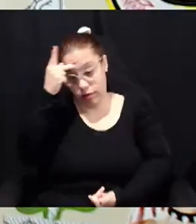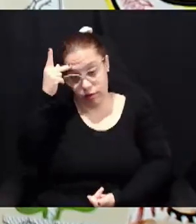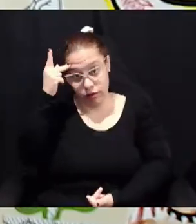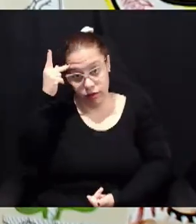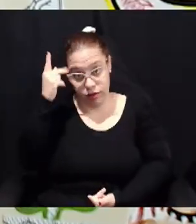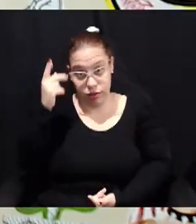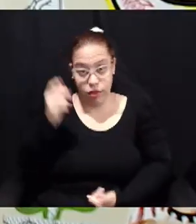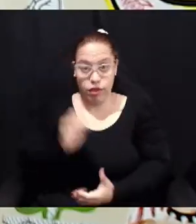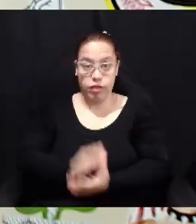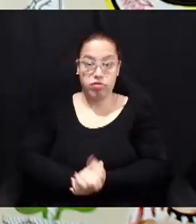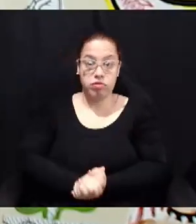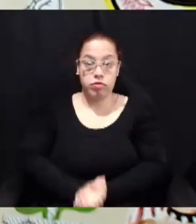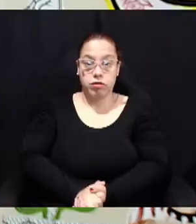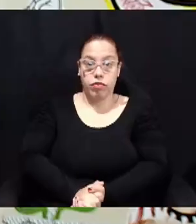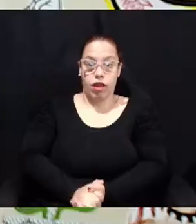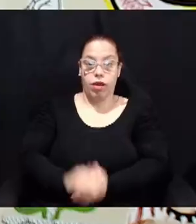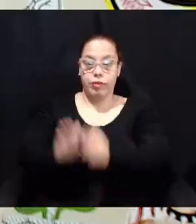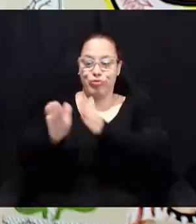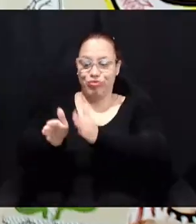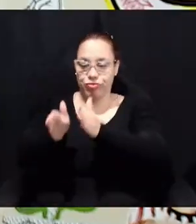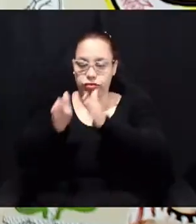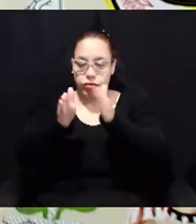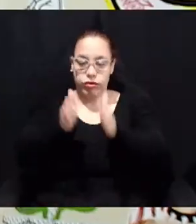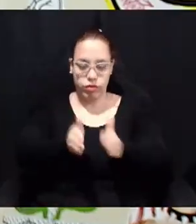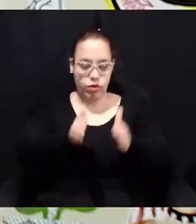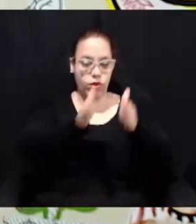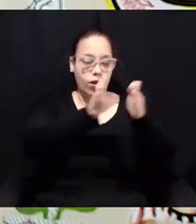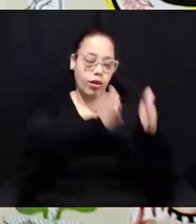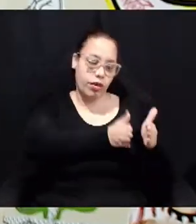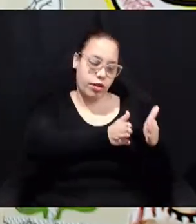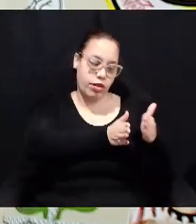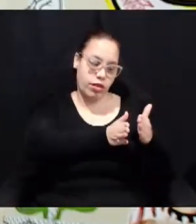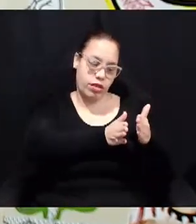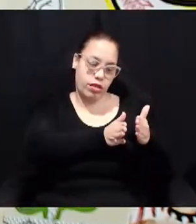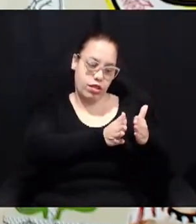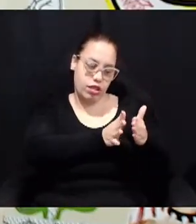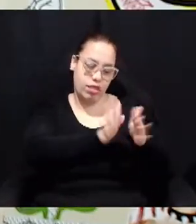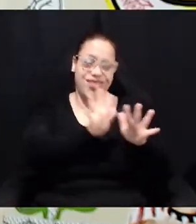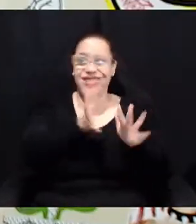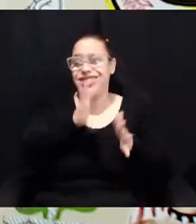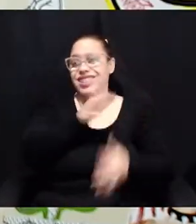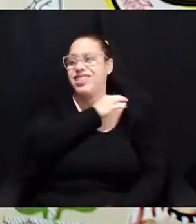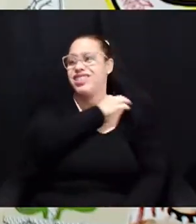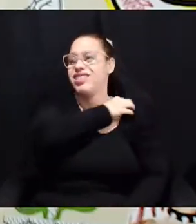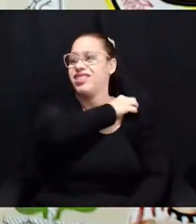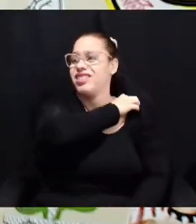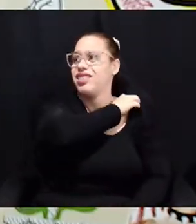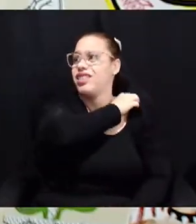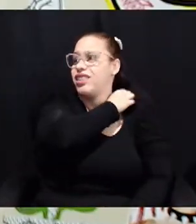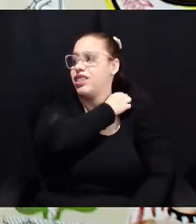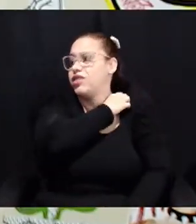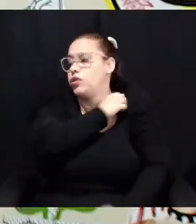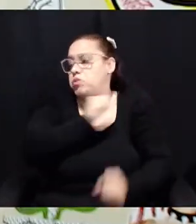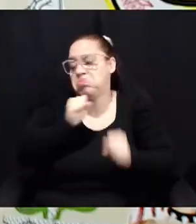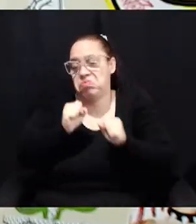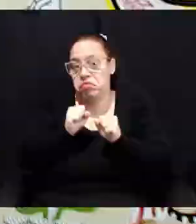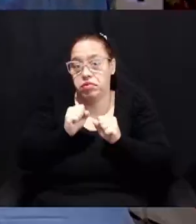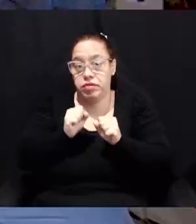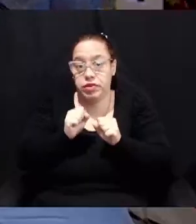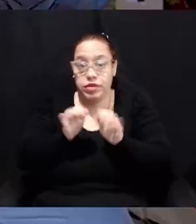sequencial, mas ela não é exatamente sequencial porque você pode dar uma espiadinha no final,